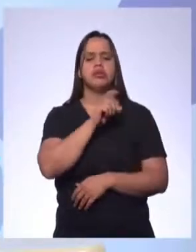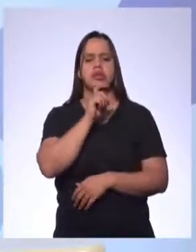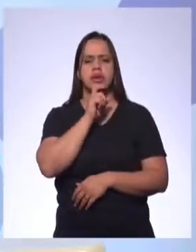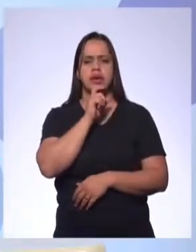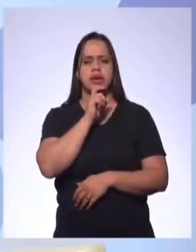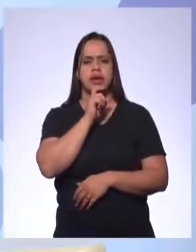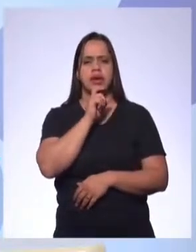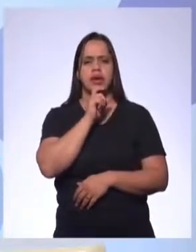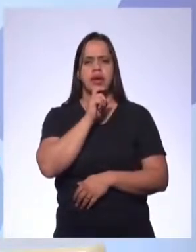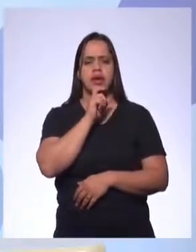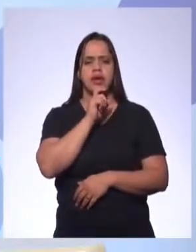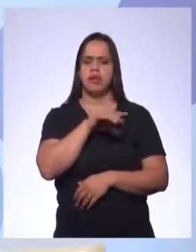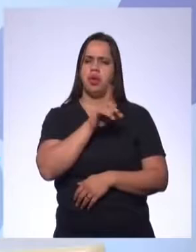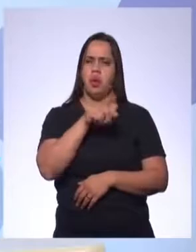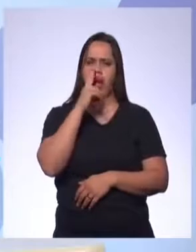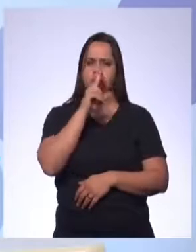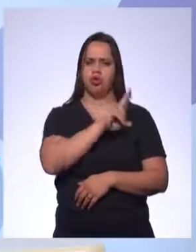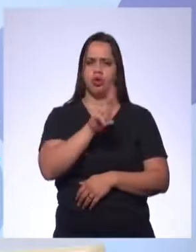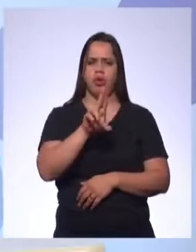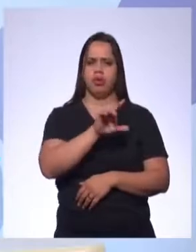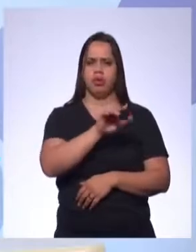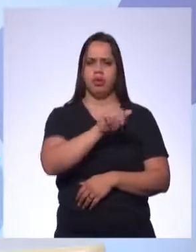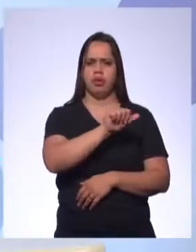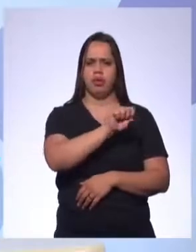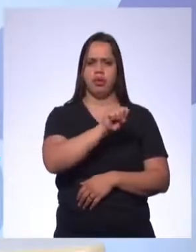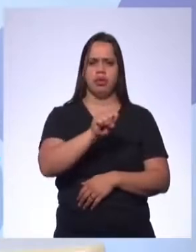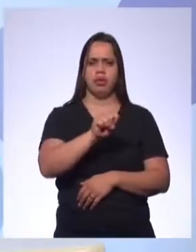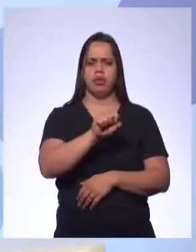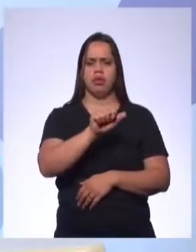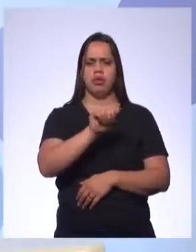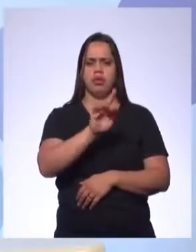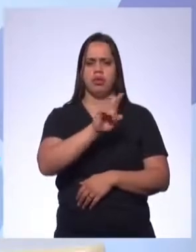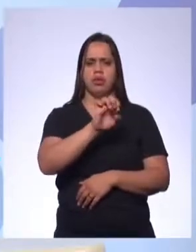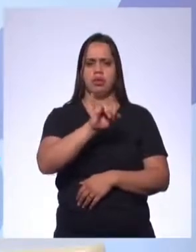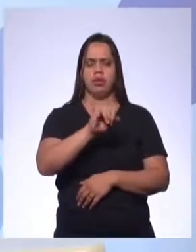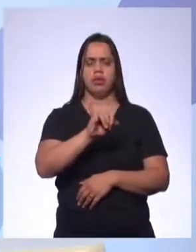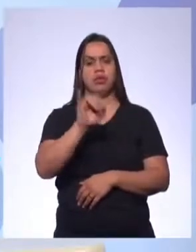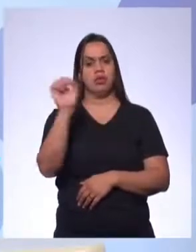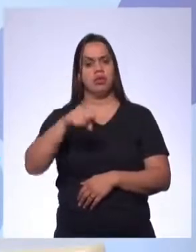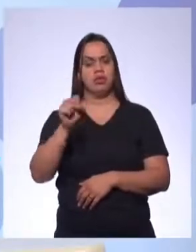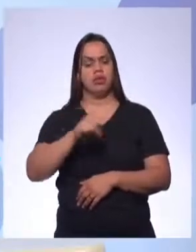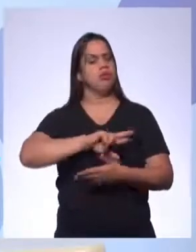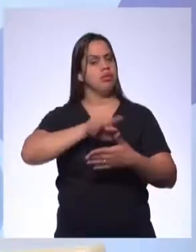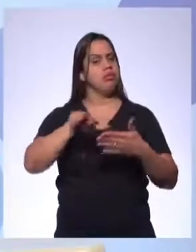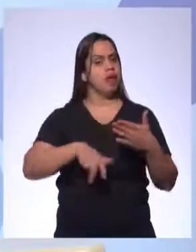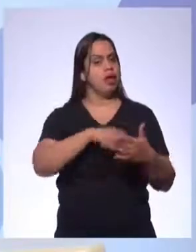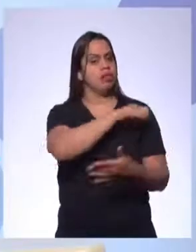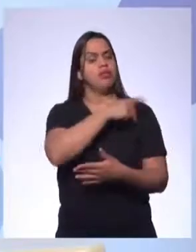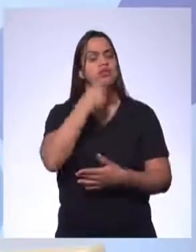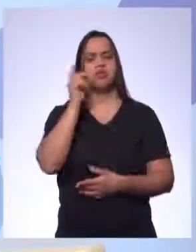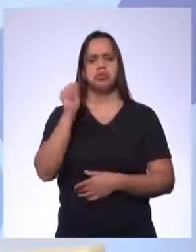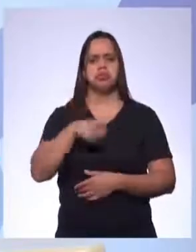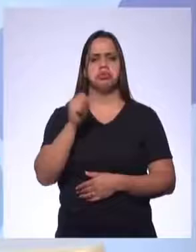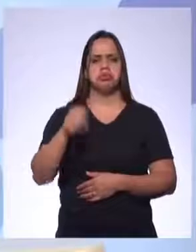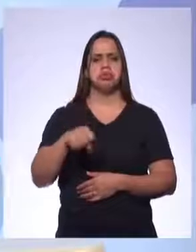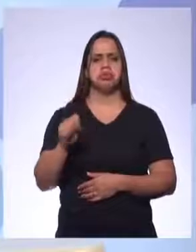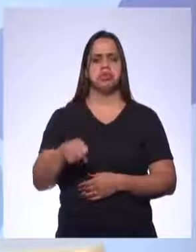Azafrei. Acho que é isso, Azafrei. Acho que sim, quer dizer, várias aqui afirmativas,